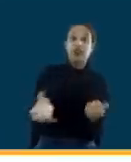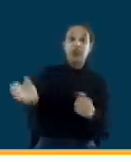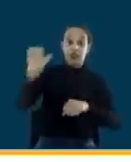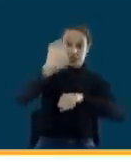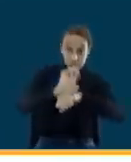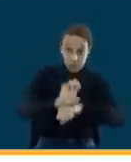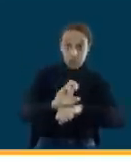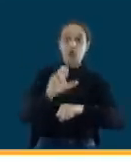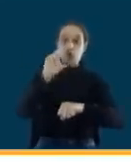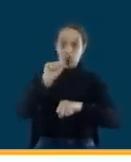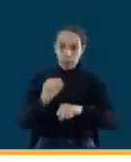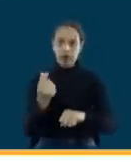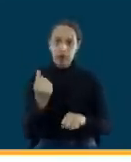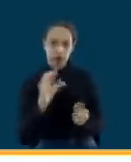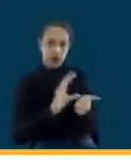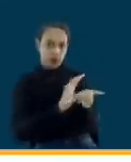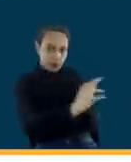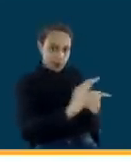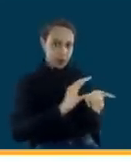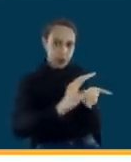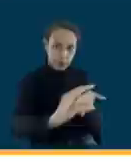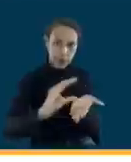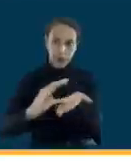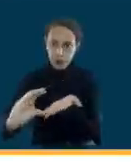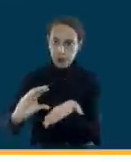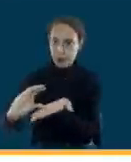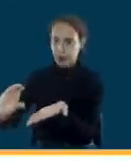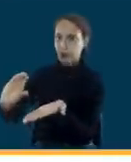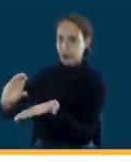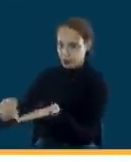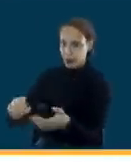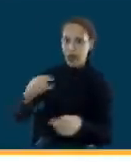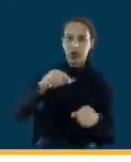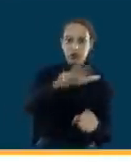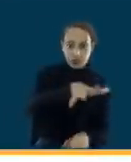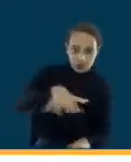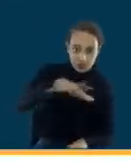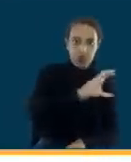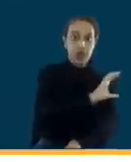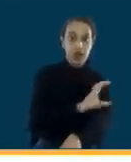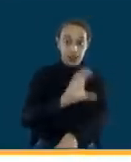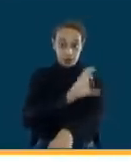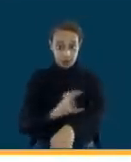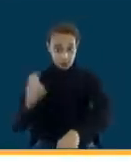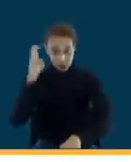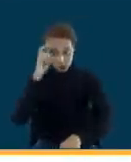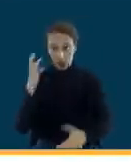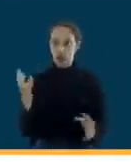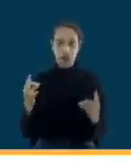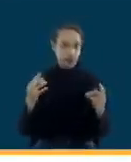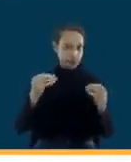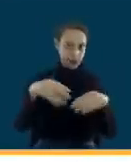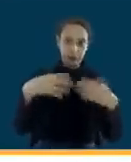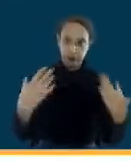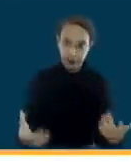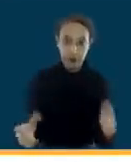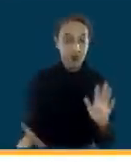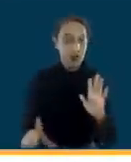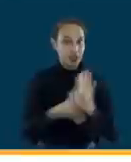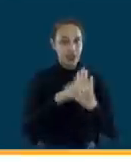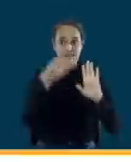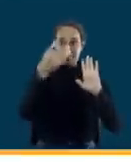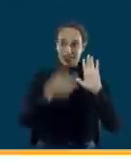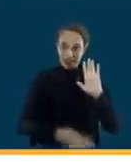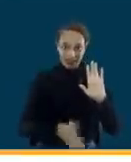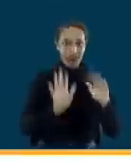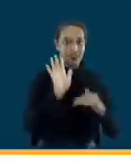pontos de cultura, nos espaços culturais, sejam eles, todos eles que estão incluídos, porque a lei é muito generosa, porque ela espelha essa realidade das